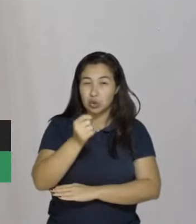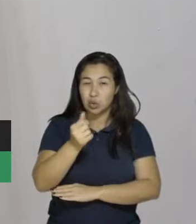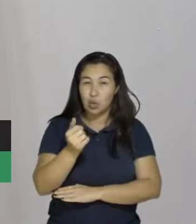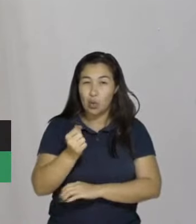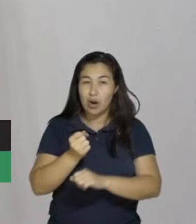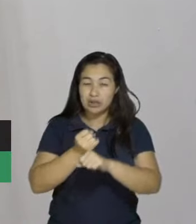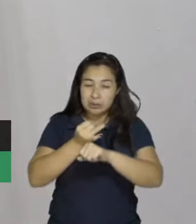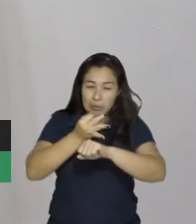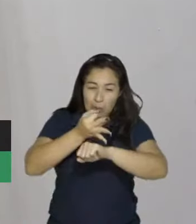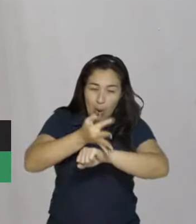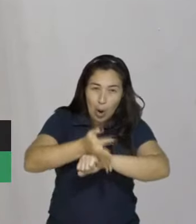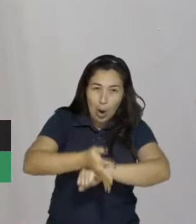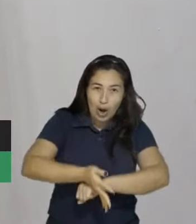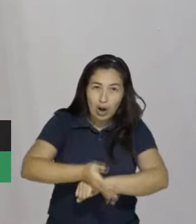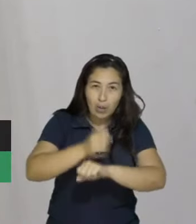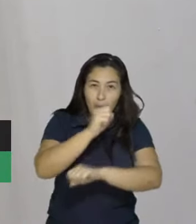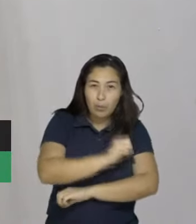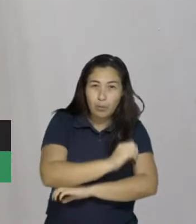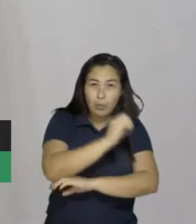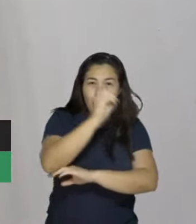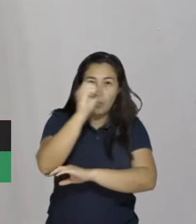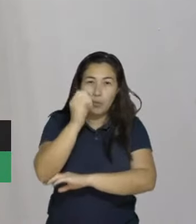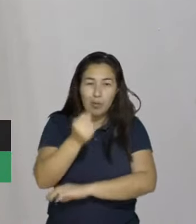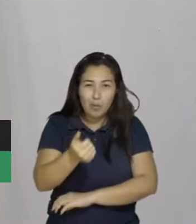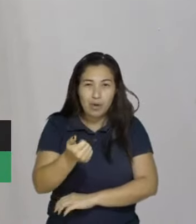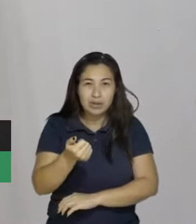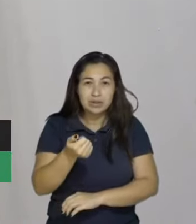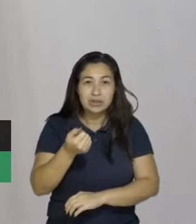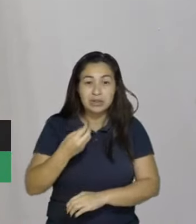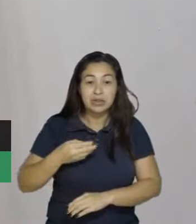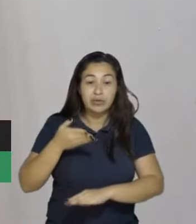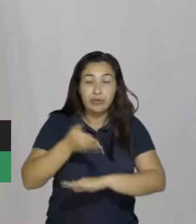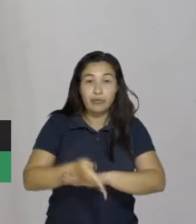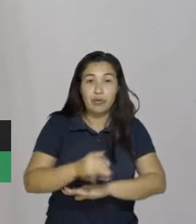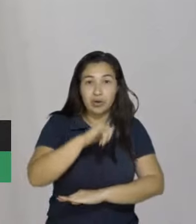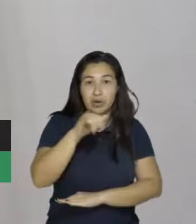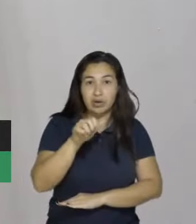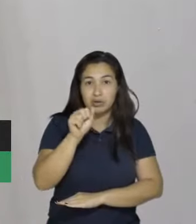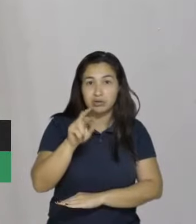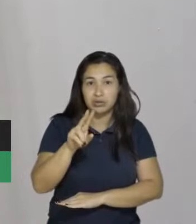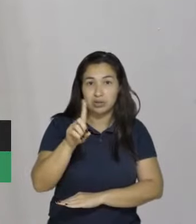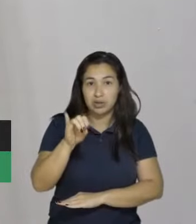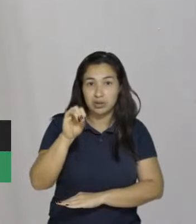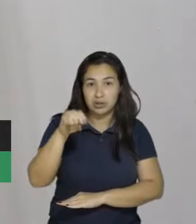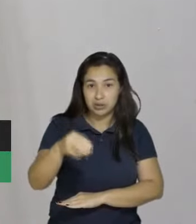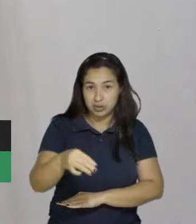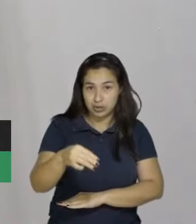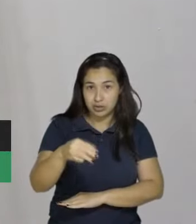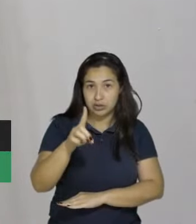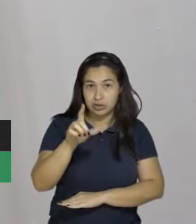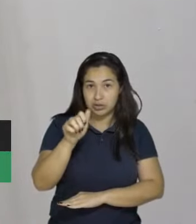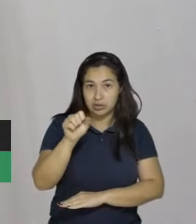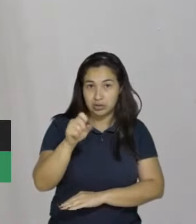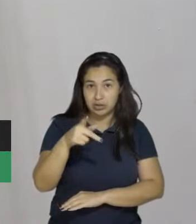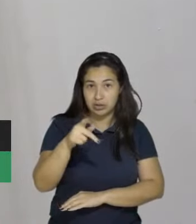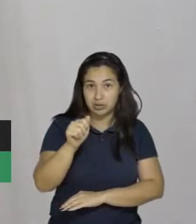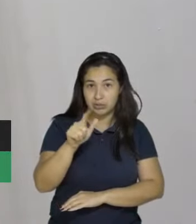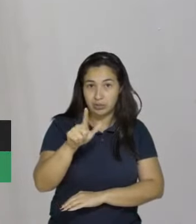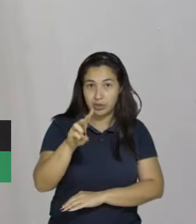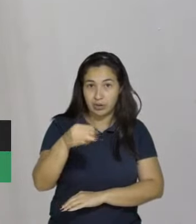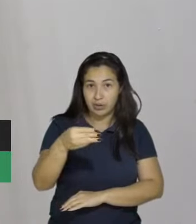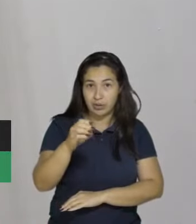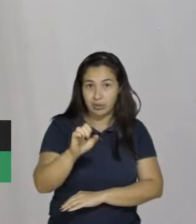gente teve aí a presença das escolas de samba Jardim das Palmeiras, com o enredo Ribalta Josefense, o